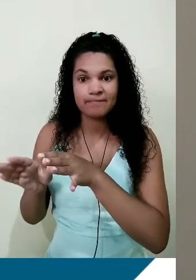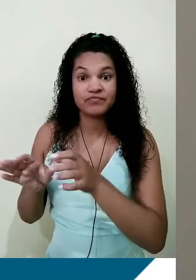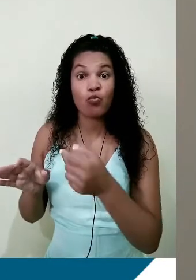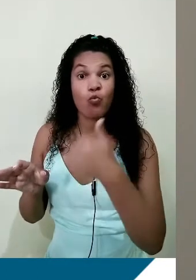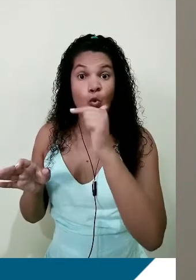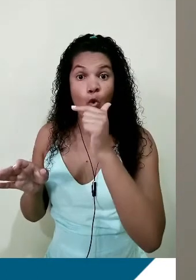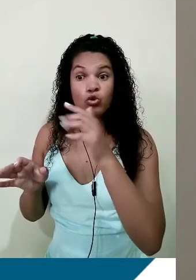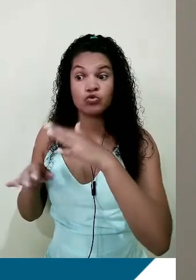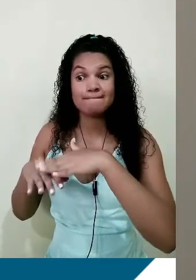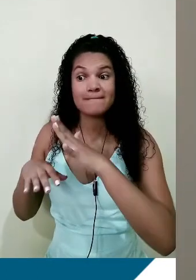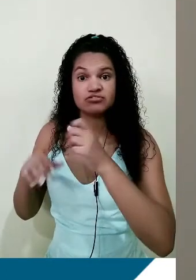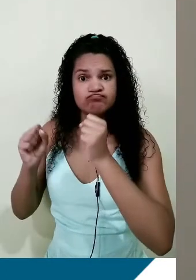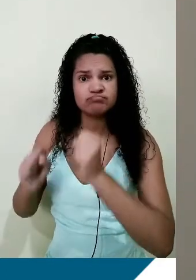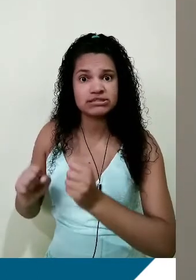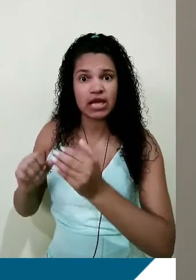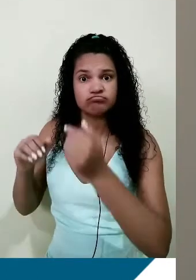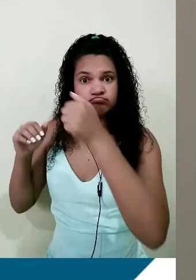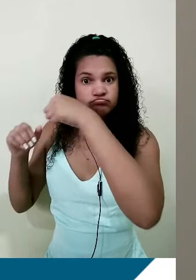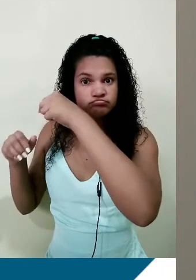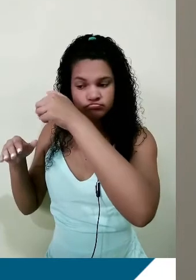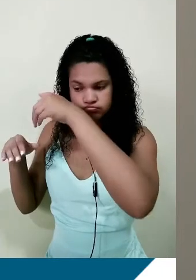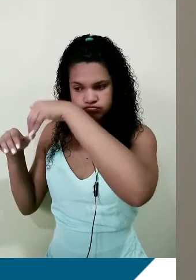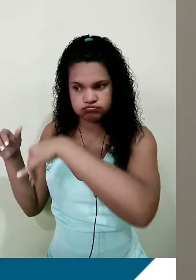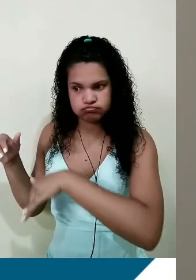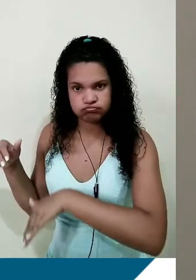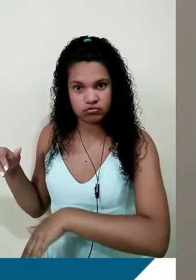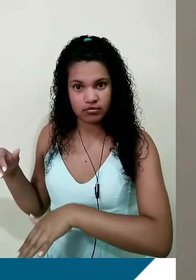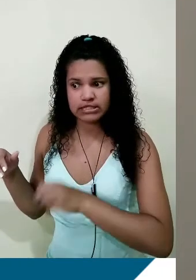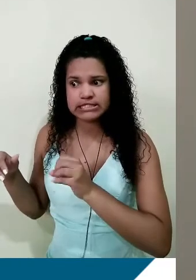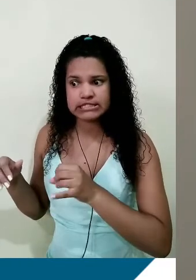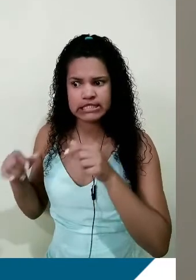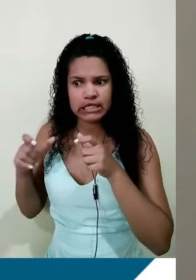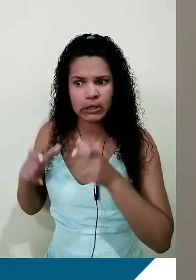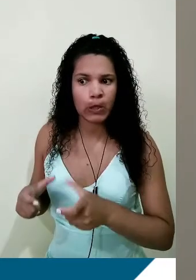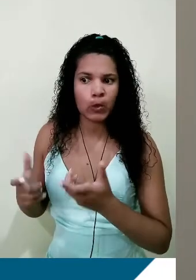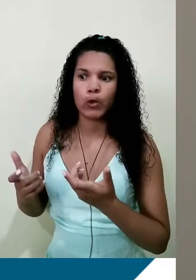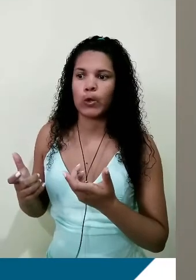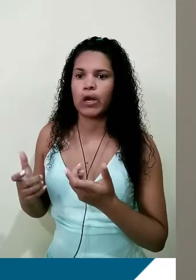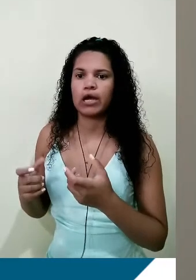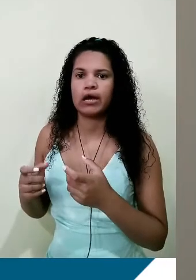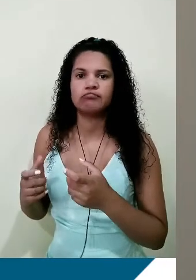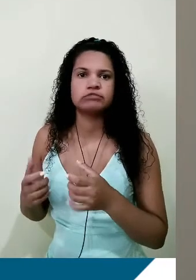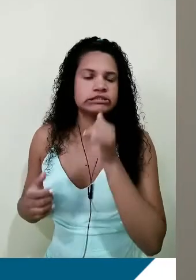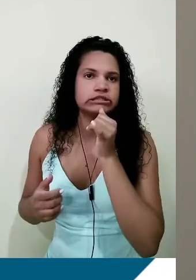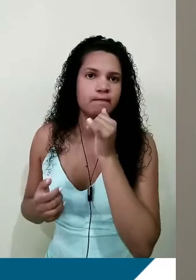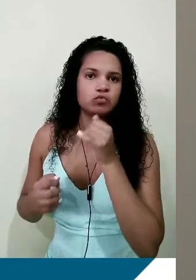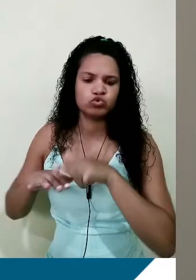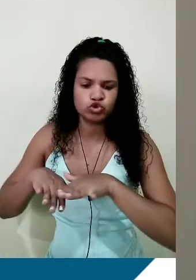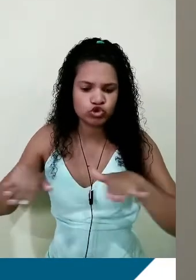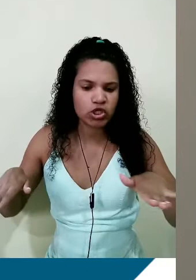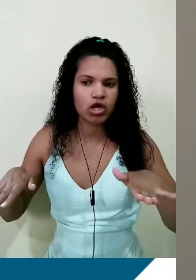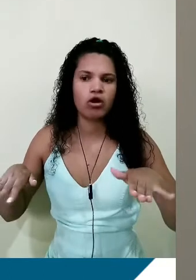aqui embaixo tiver uma fonte de calor, seja ela o chão, a areia da praia ou qualquer coisa assim, a gente